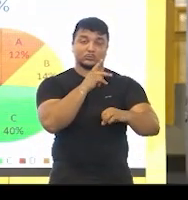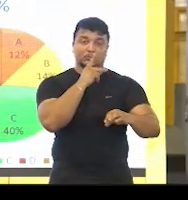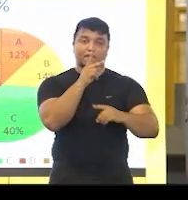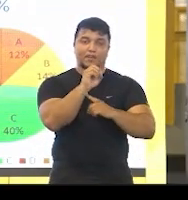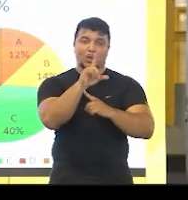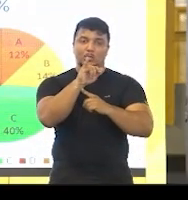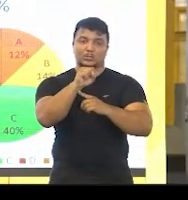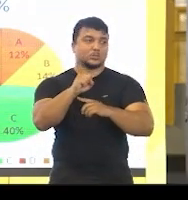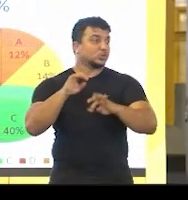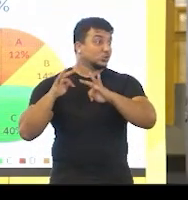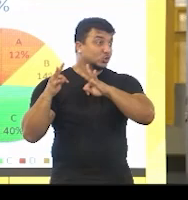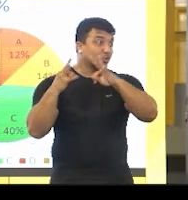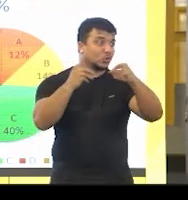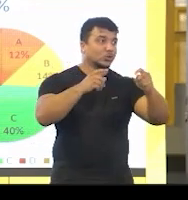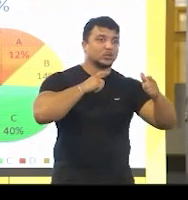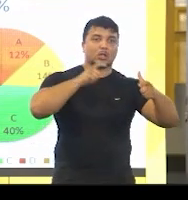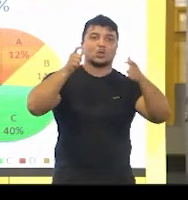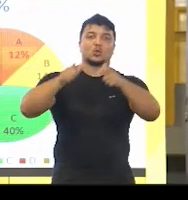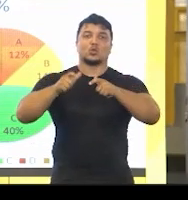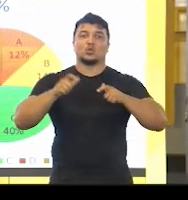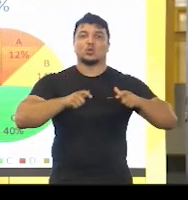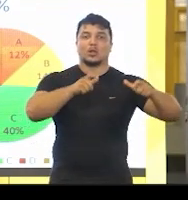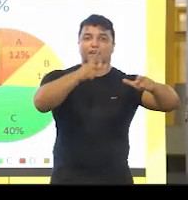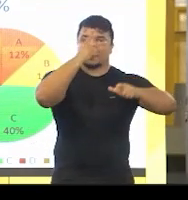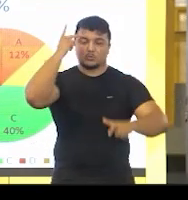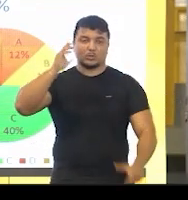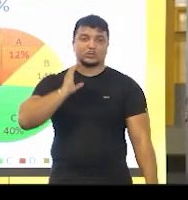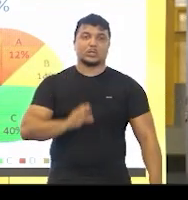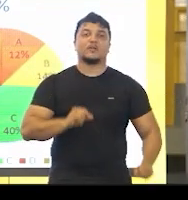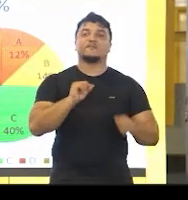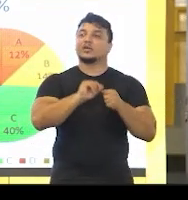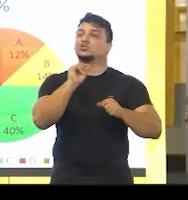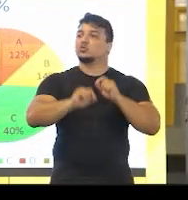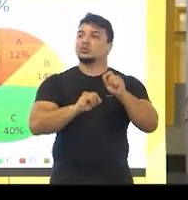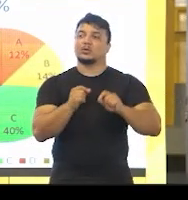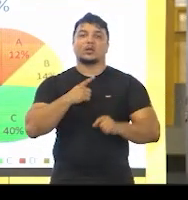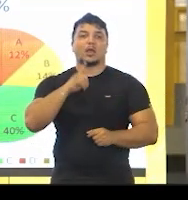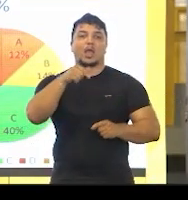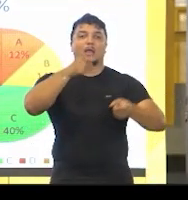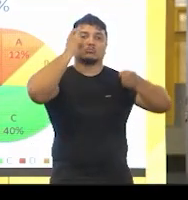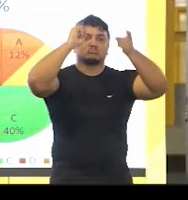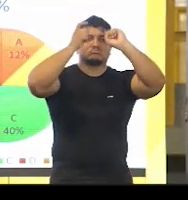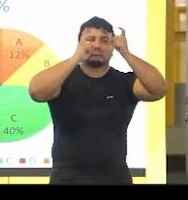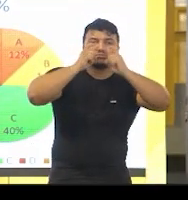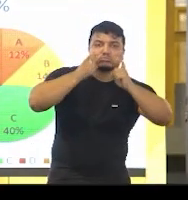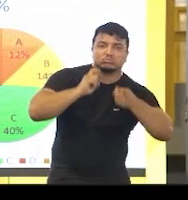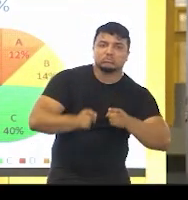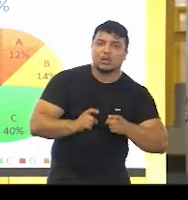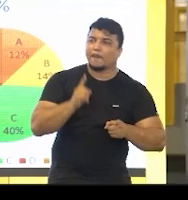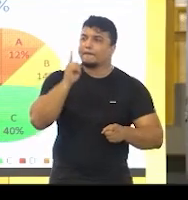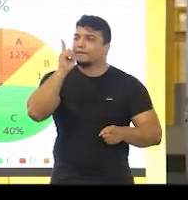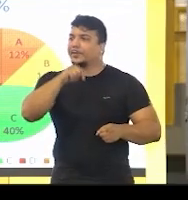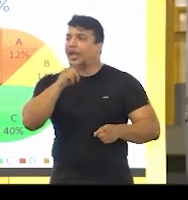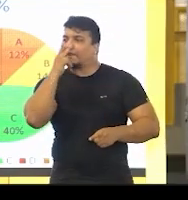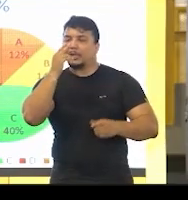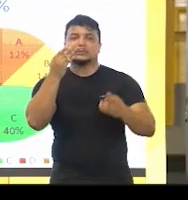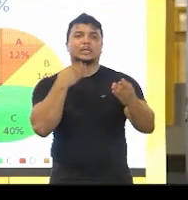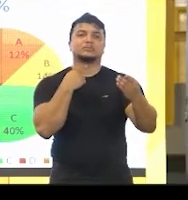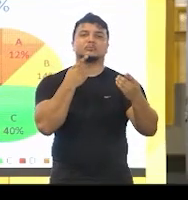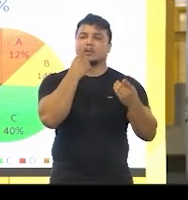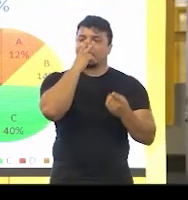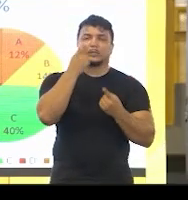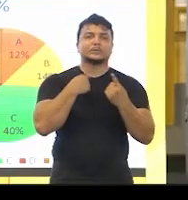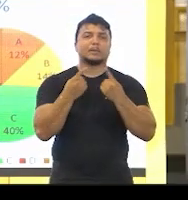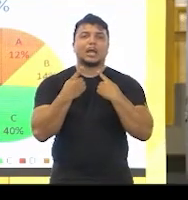tinha um lugar para onde iam os cidadãos fazer o quê? Debater. Esse